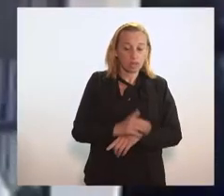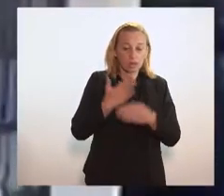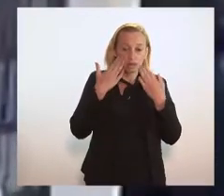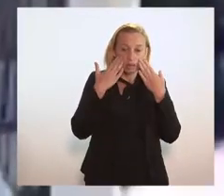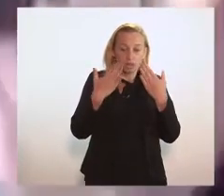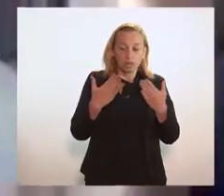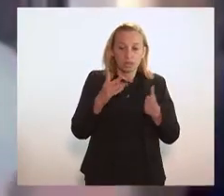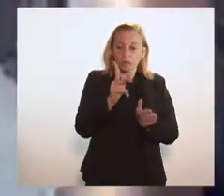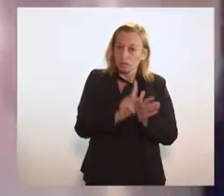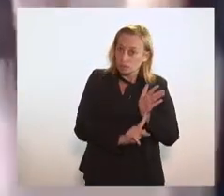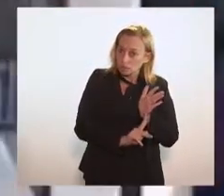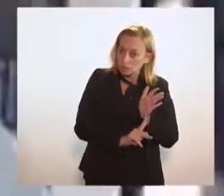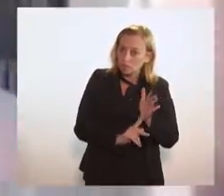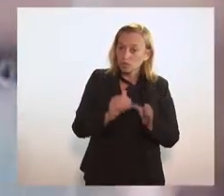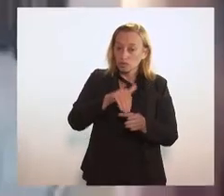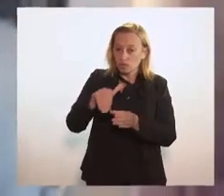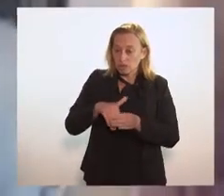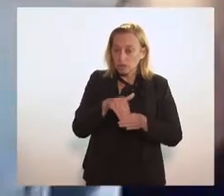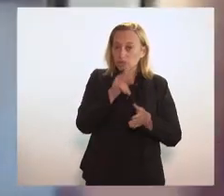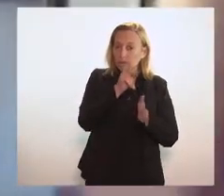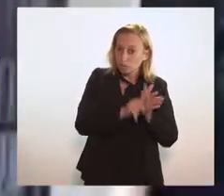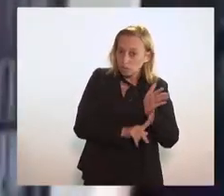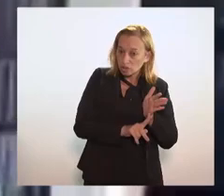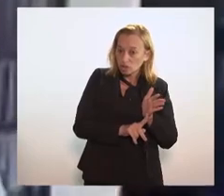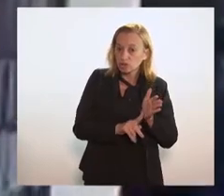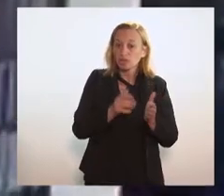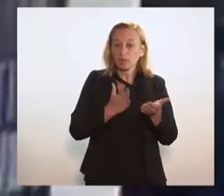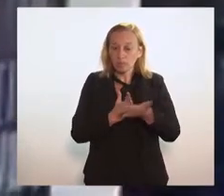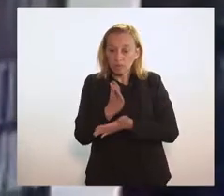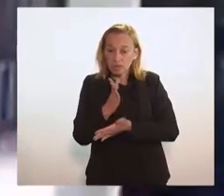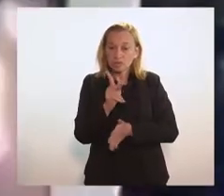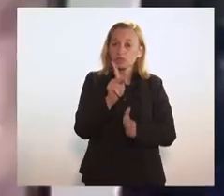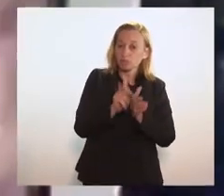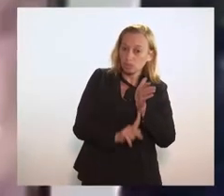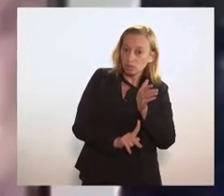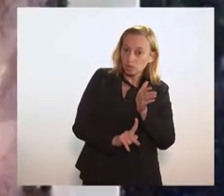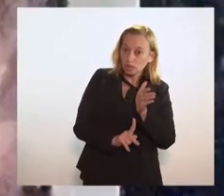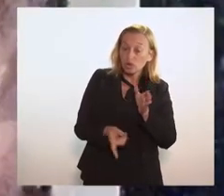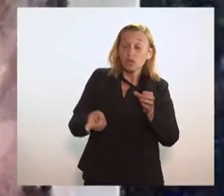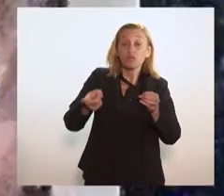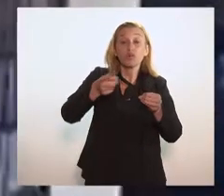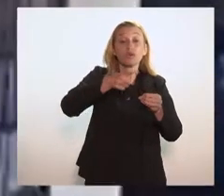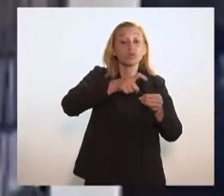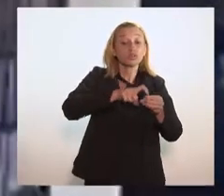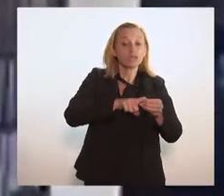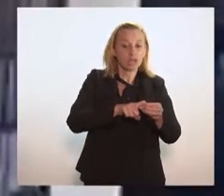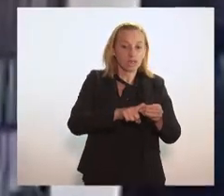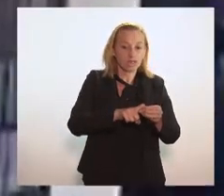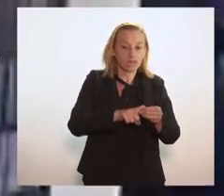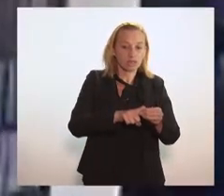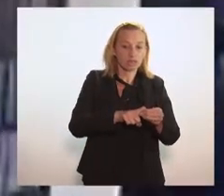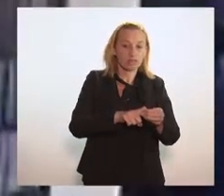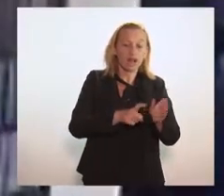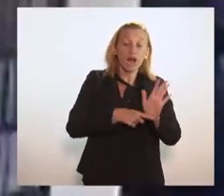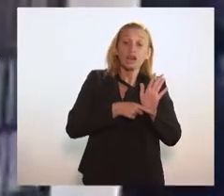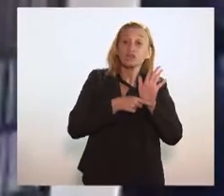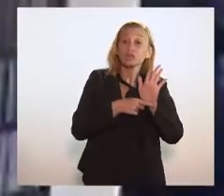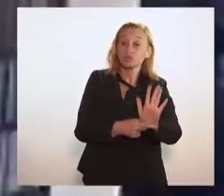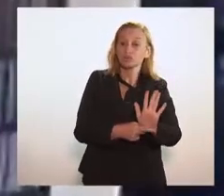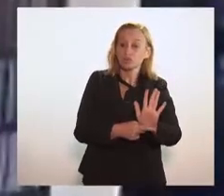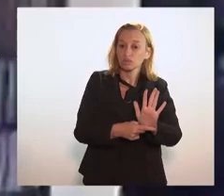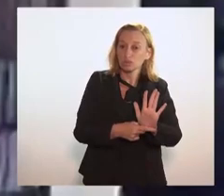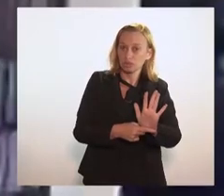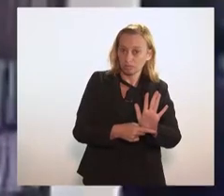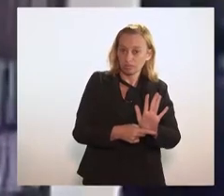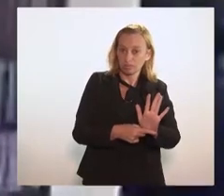apresentação de projetos, votação de projetos e aprovação de projetos voltados para tentar